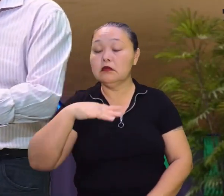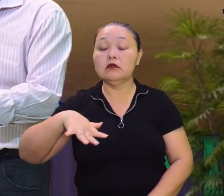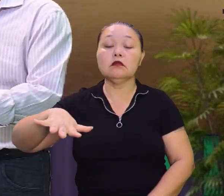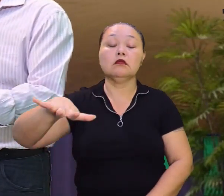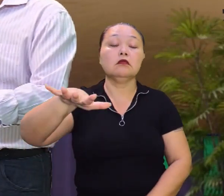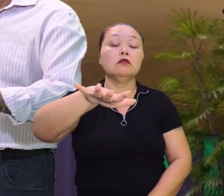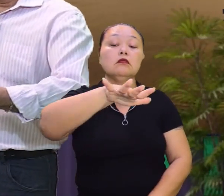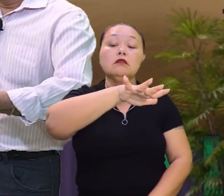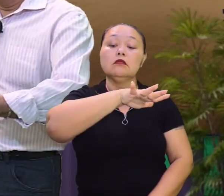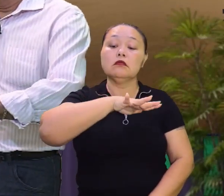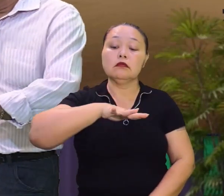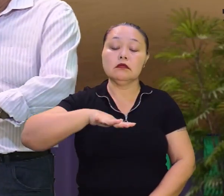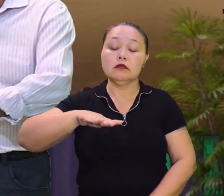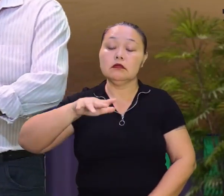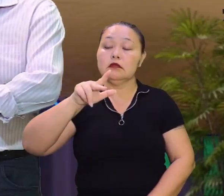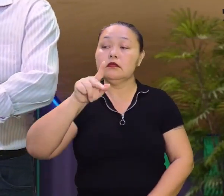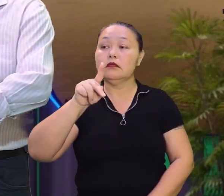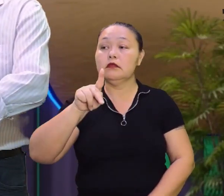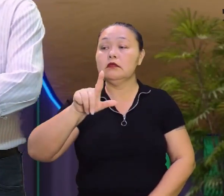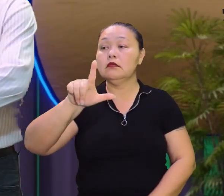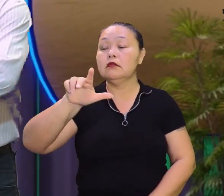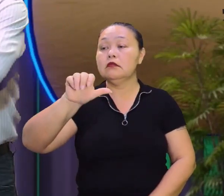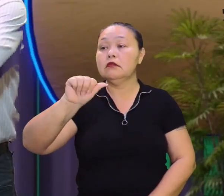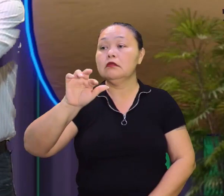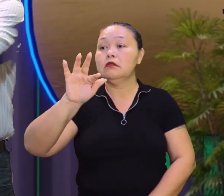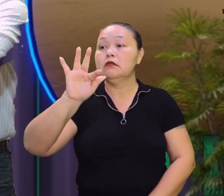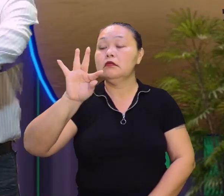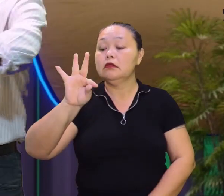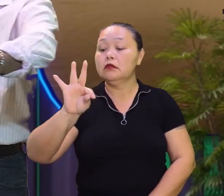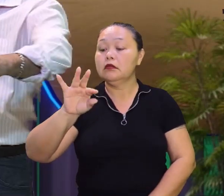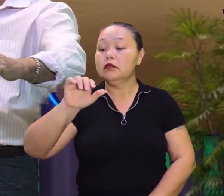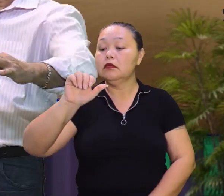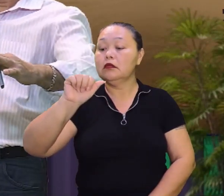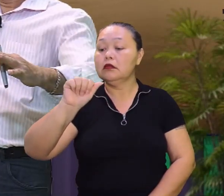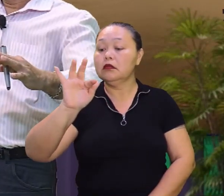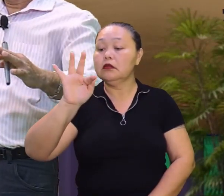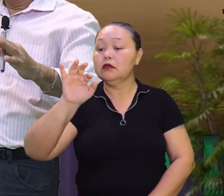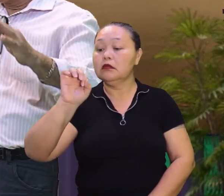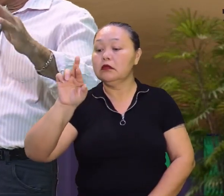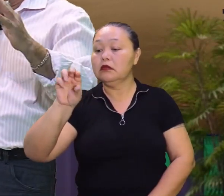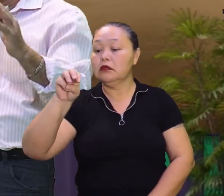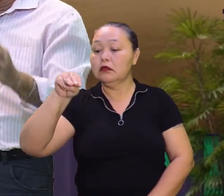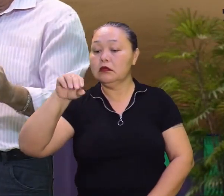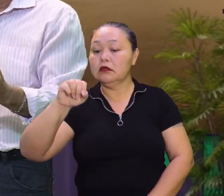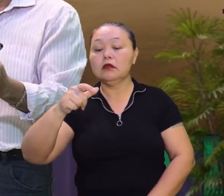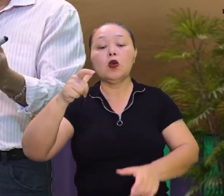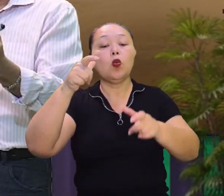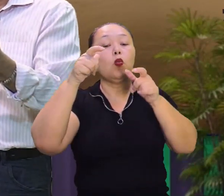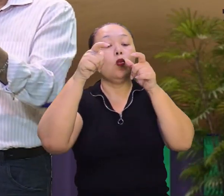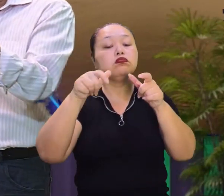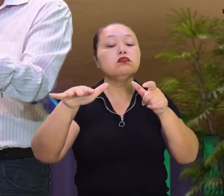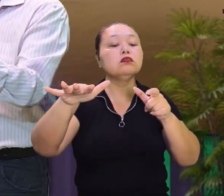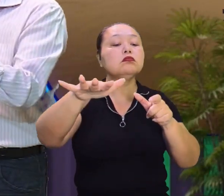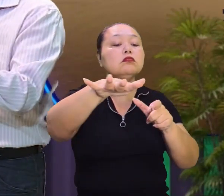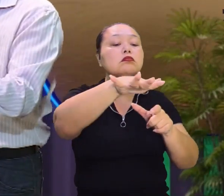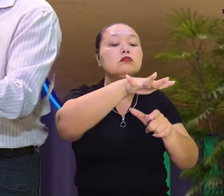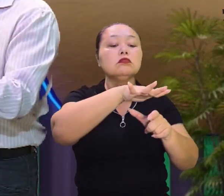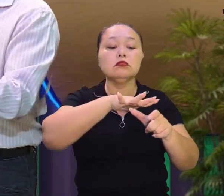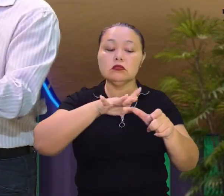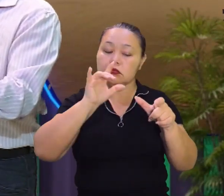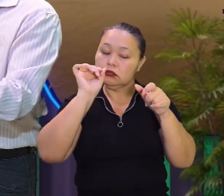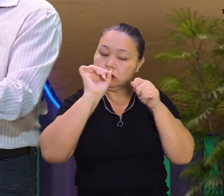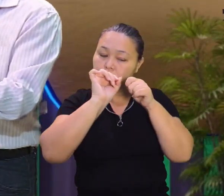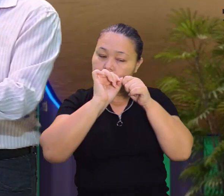plataforma, ou seja, quando a gente fala em plataforma, é toda uma infraestrutura, né? Um lugar onde vai ser feito alguma